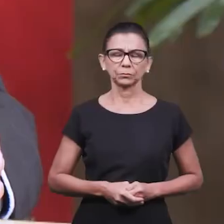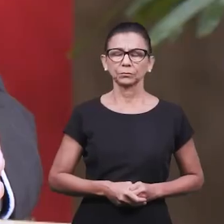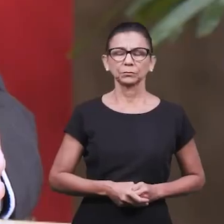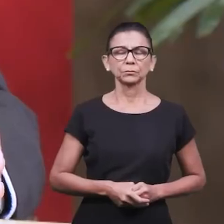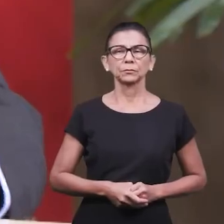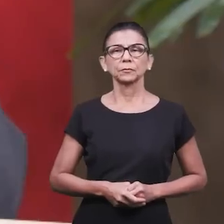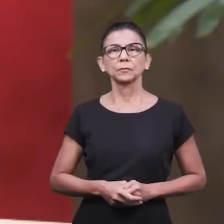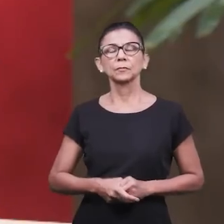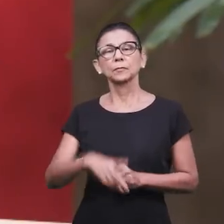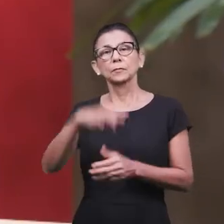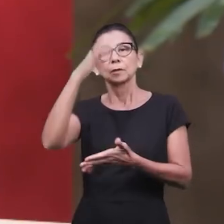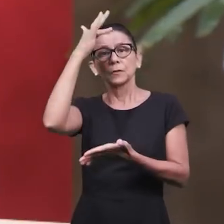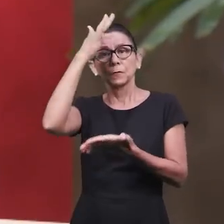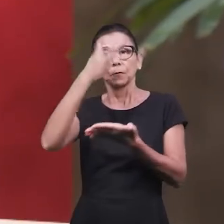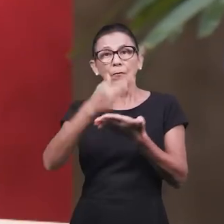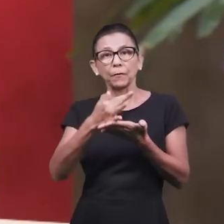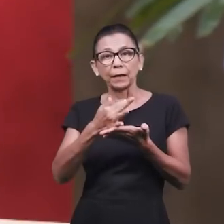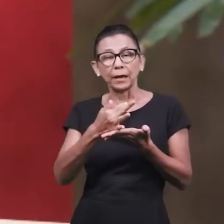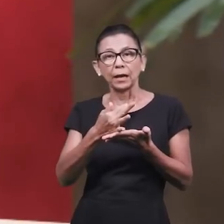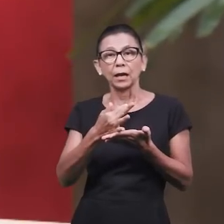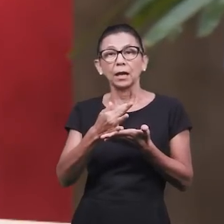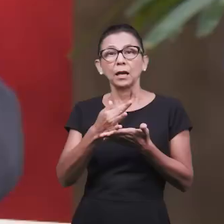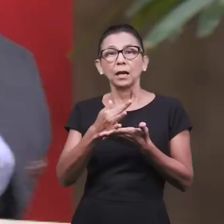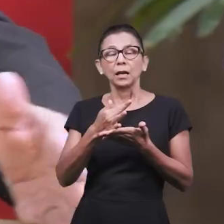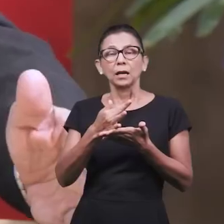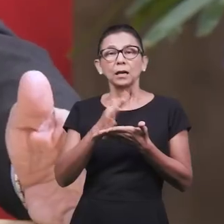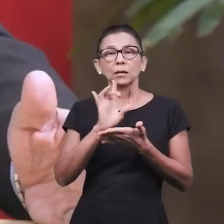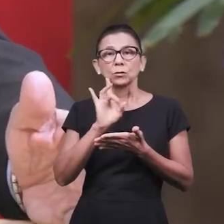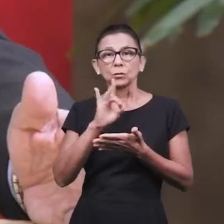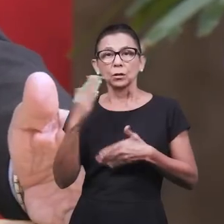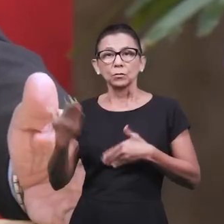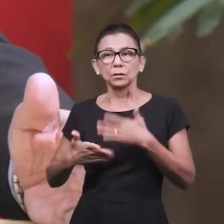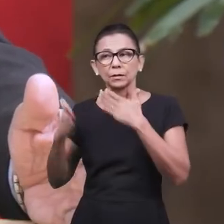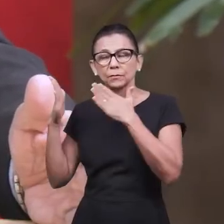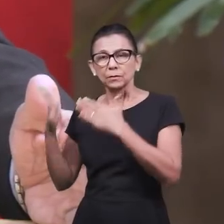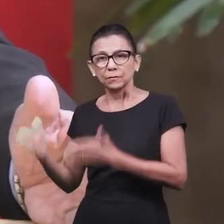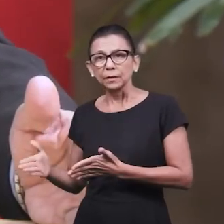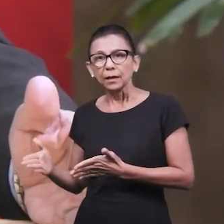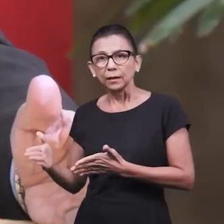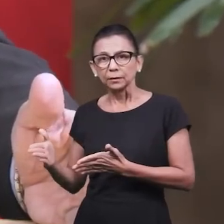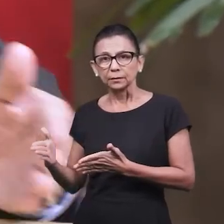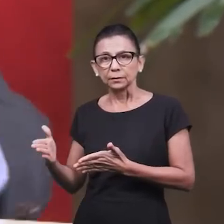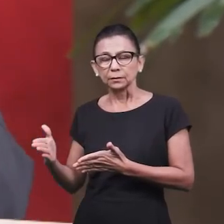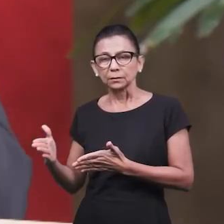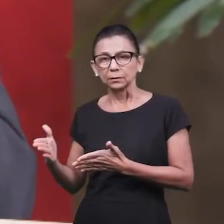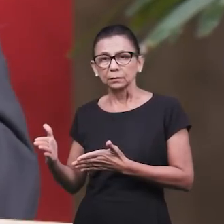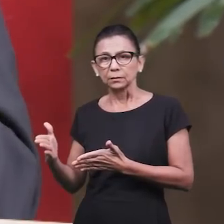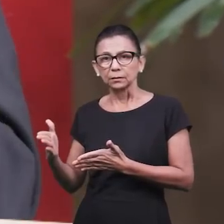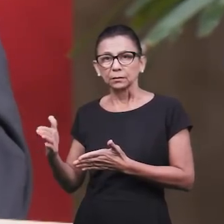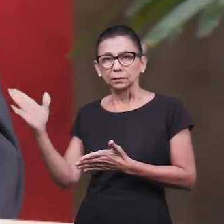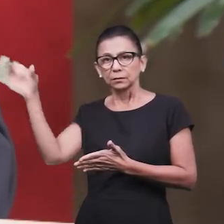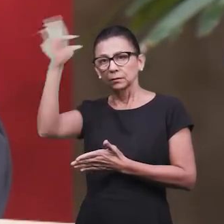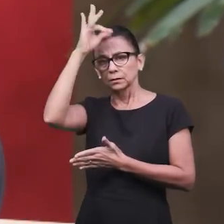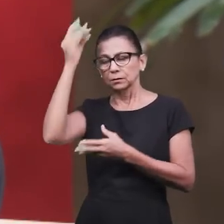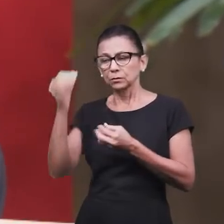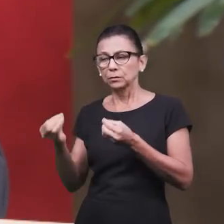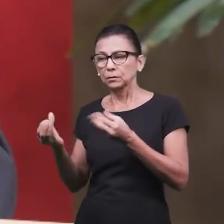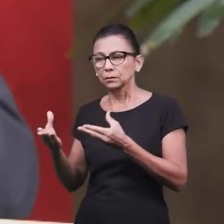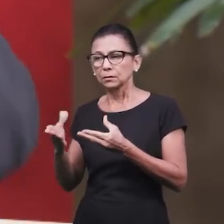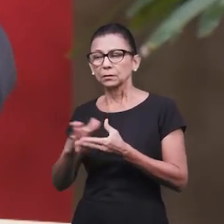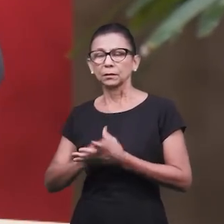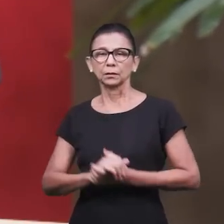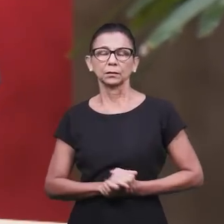isso. Então a fé é dada aos santos, e eles não são santos. Entendeu? Então, qual o problema